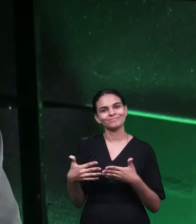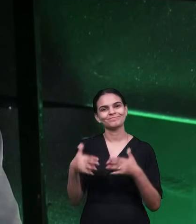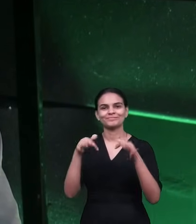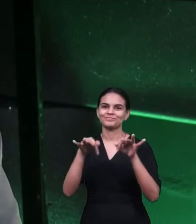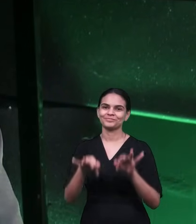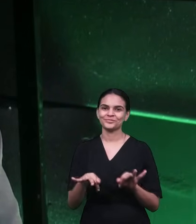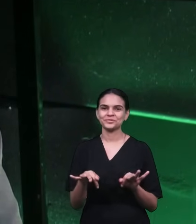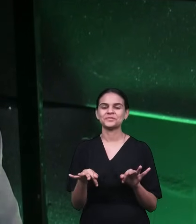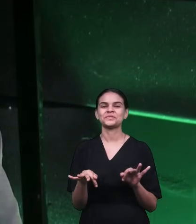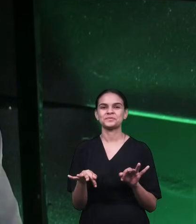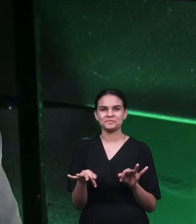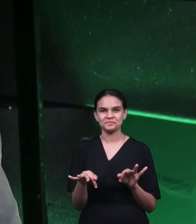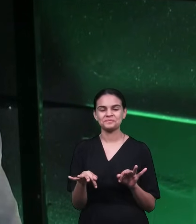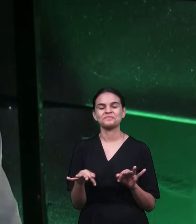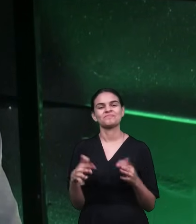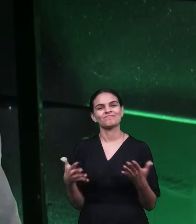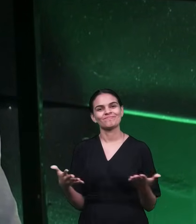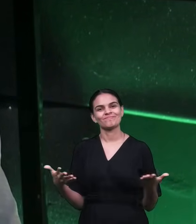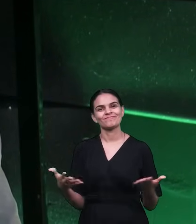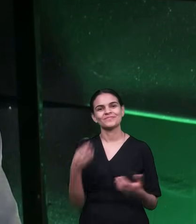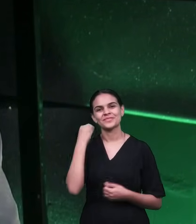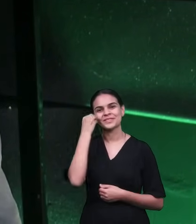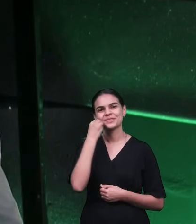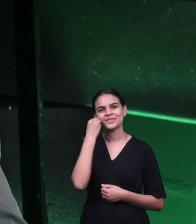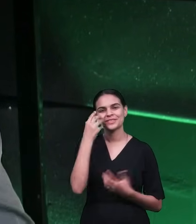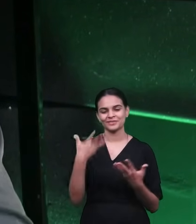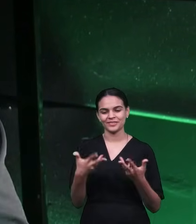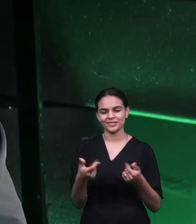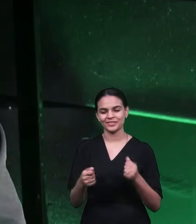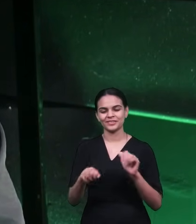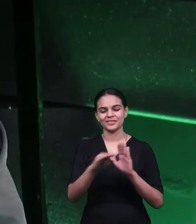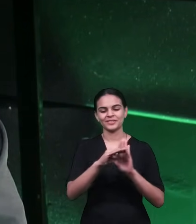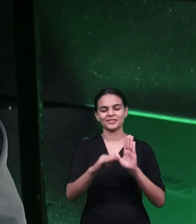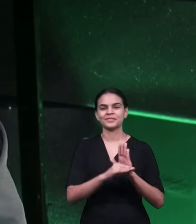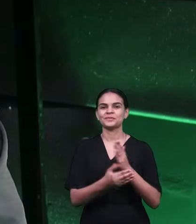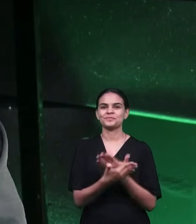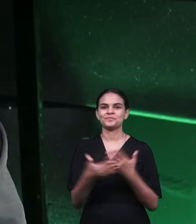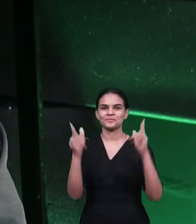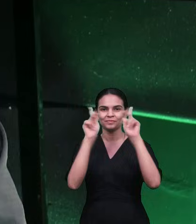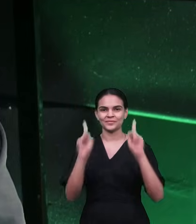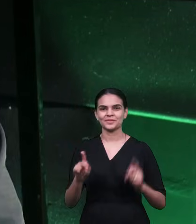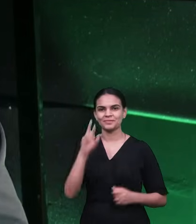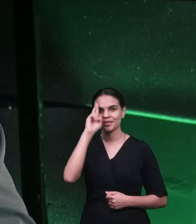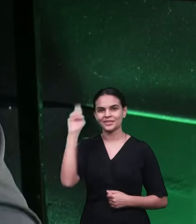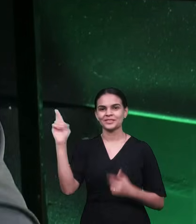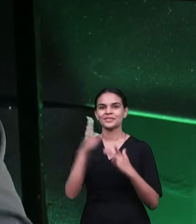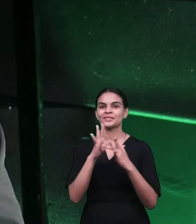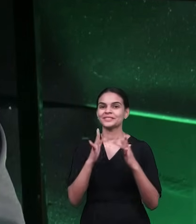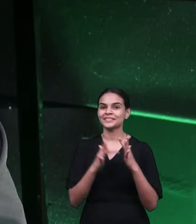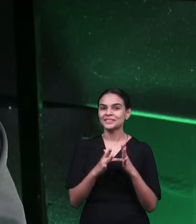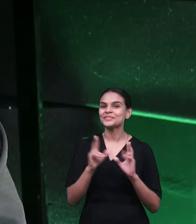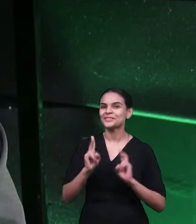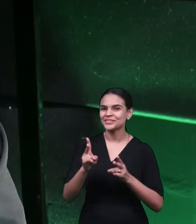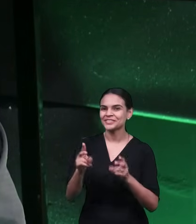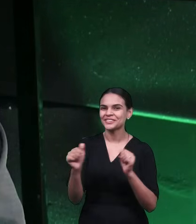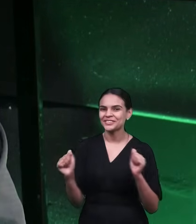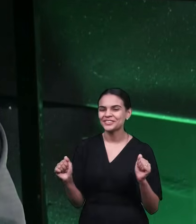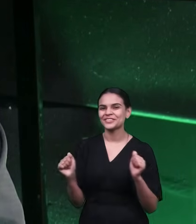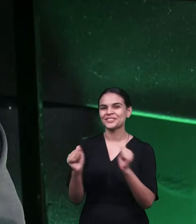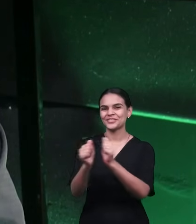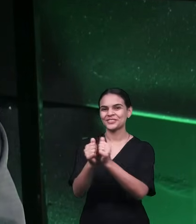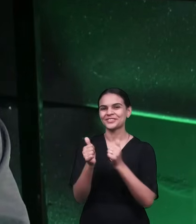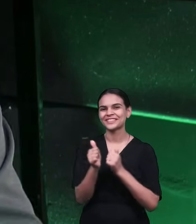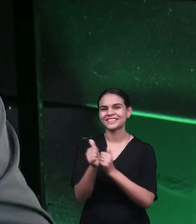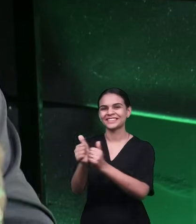aqui, né? Uma grande experiência nesse episódio. Nós queremos desejar a todos a paz do Senhor Jesus e continue nos acompanhando